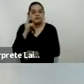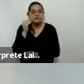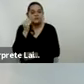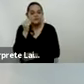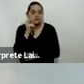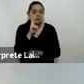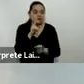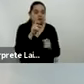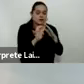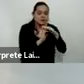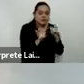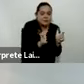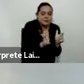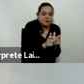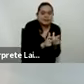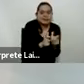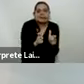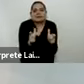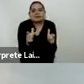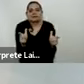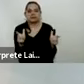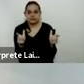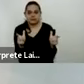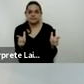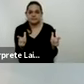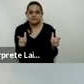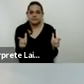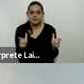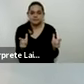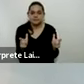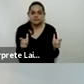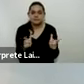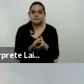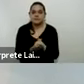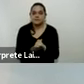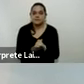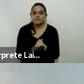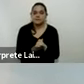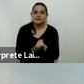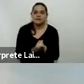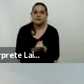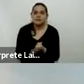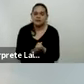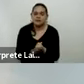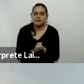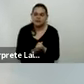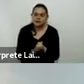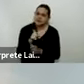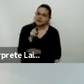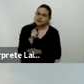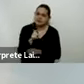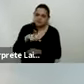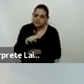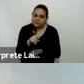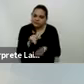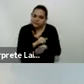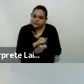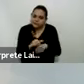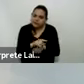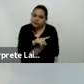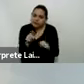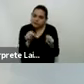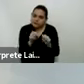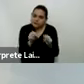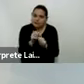pequeno e médio porte. Ok. Essa linha ela é muito importante, principalmente nesse momento, nós estamos